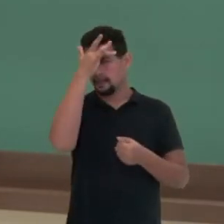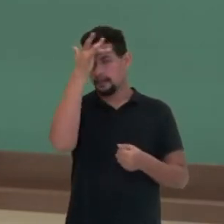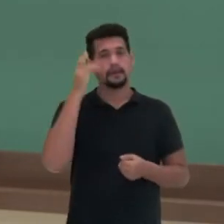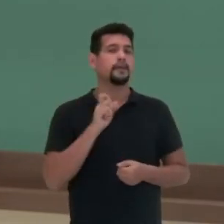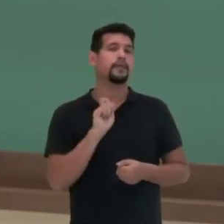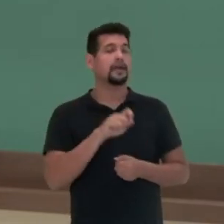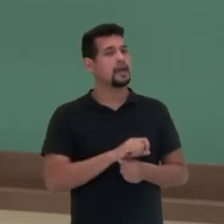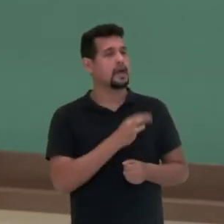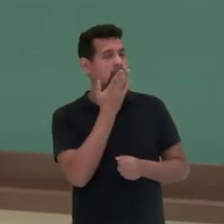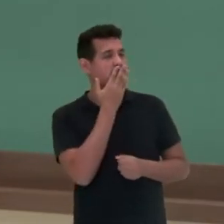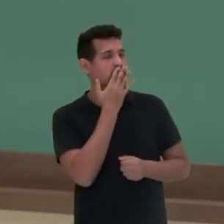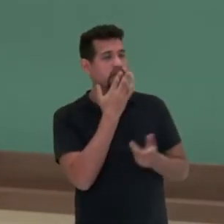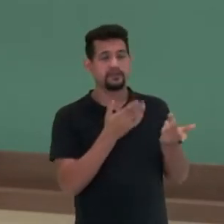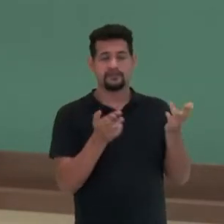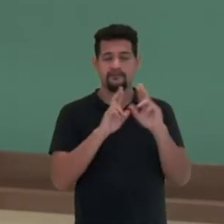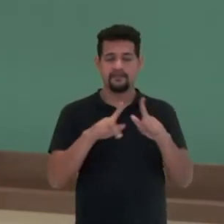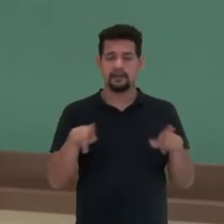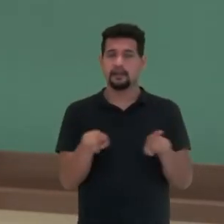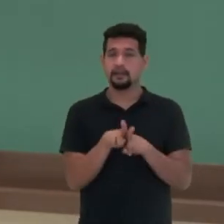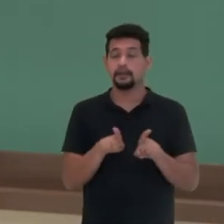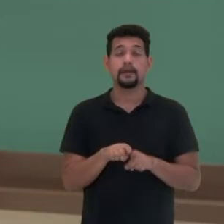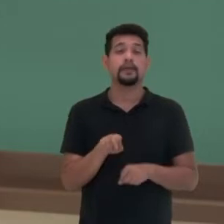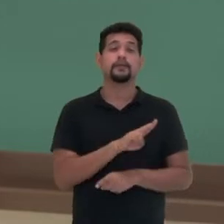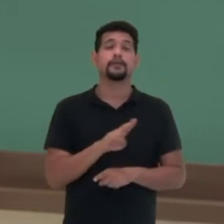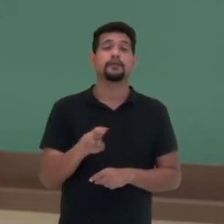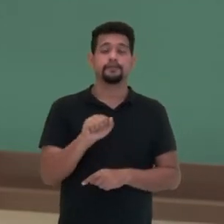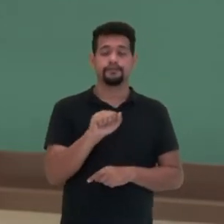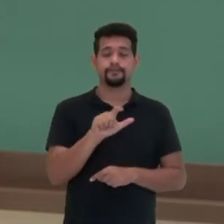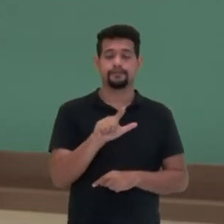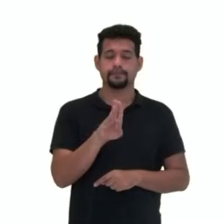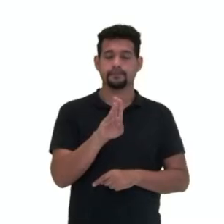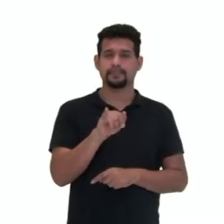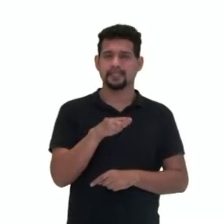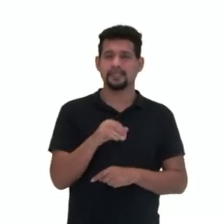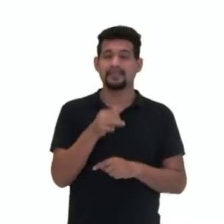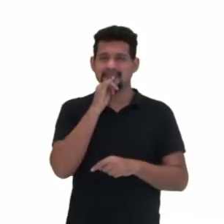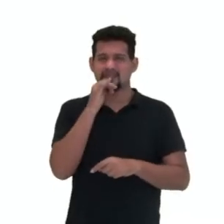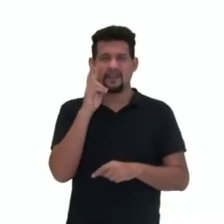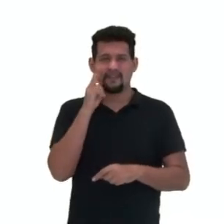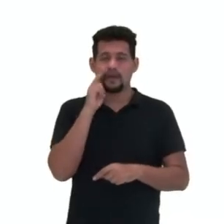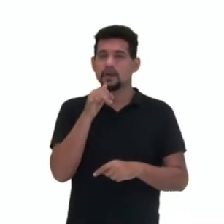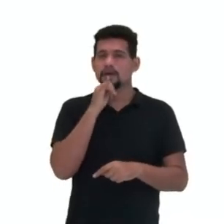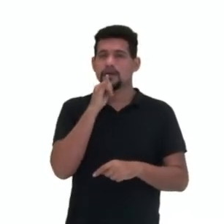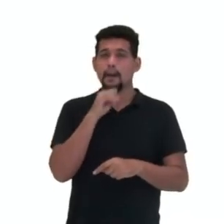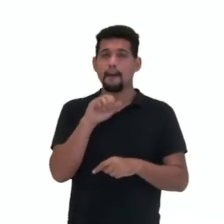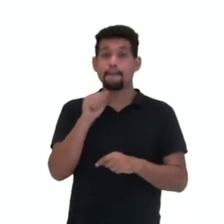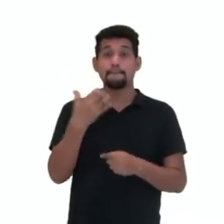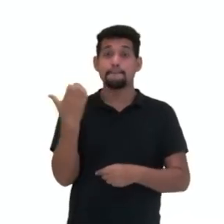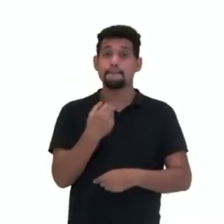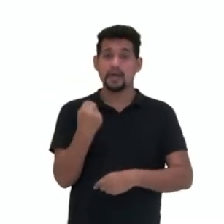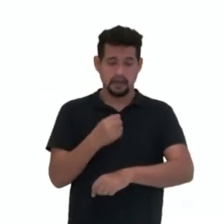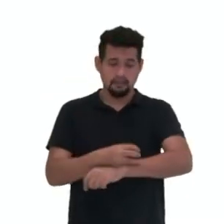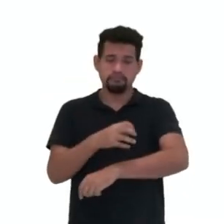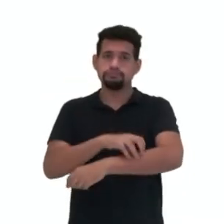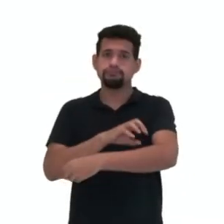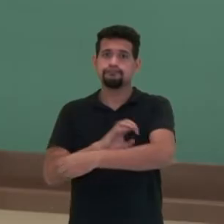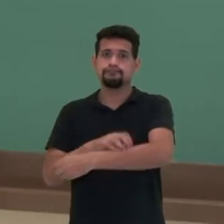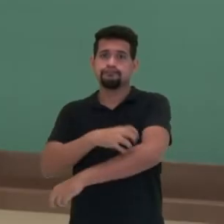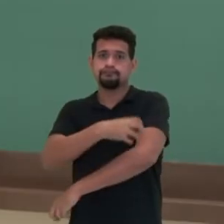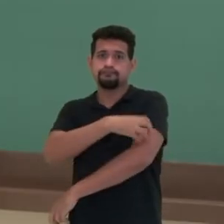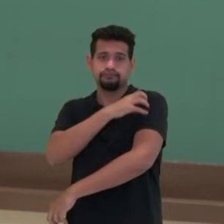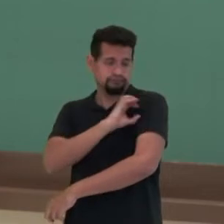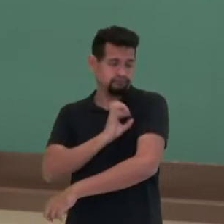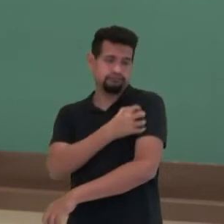as cores, né, diferentes. O albinismo é um problema genético, né, que não produz a melanina, então ela